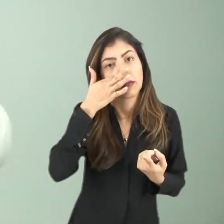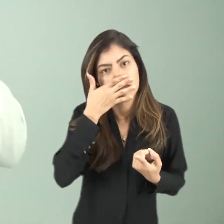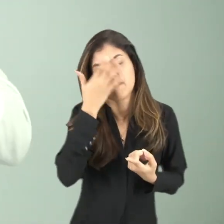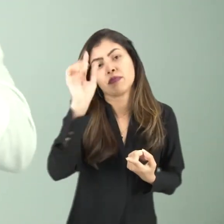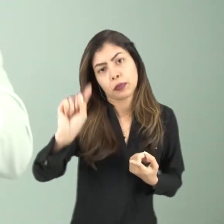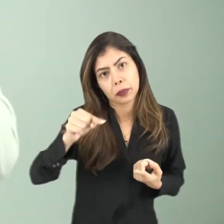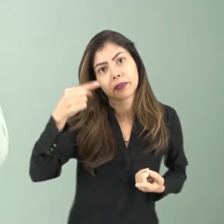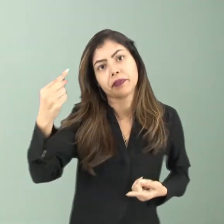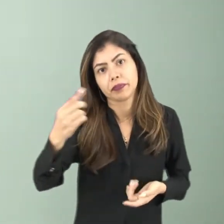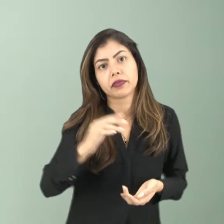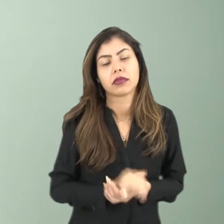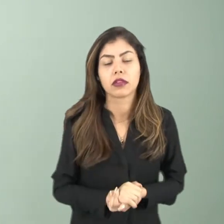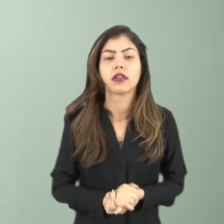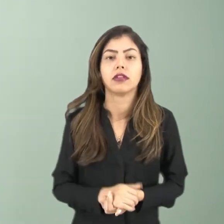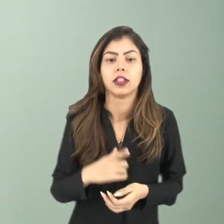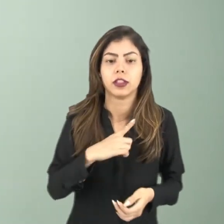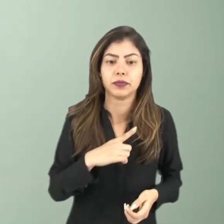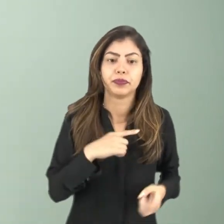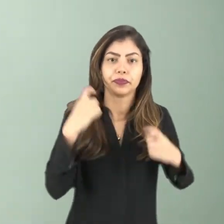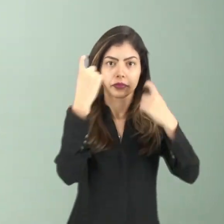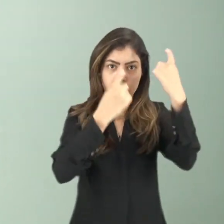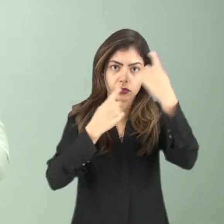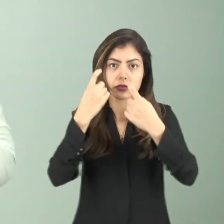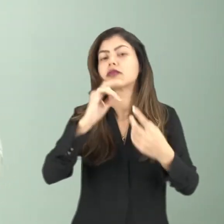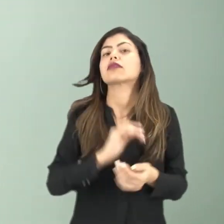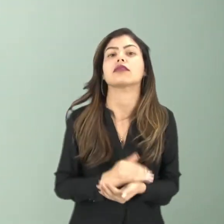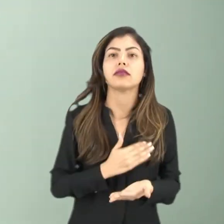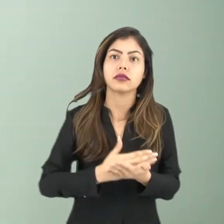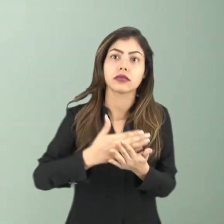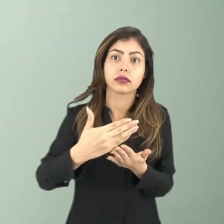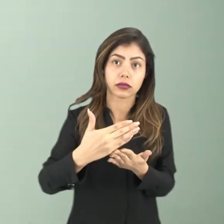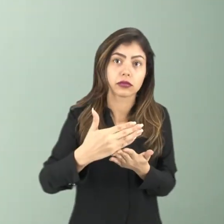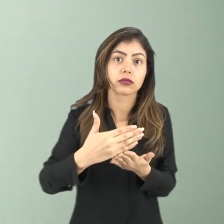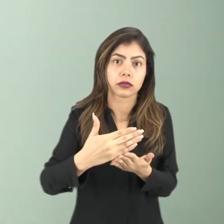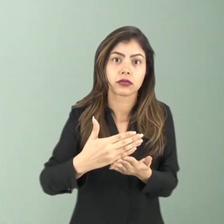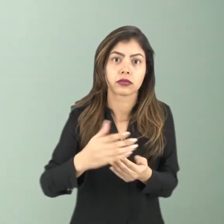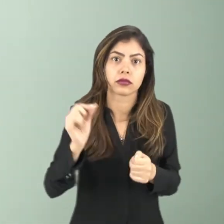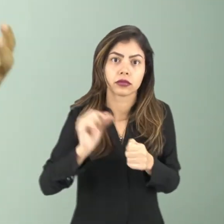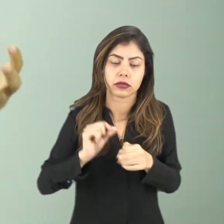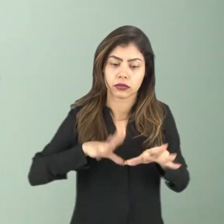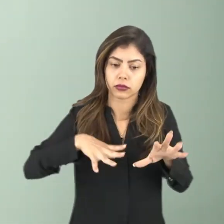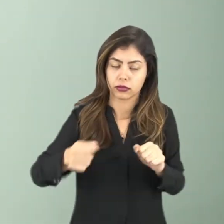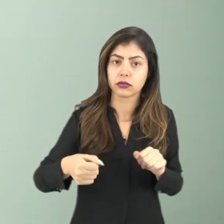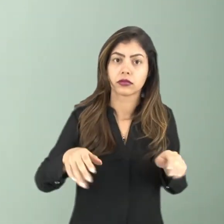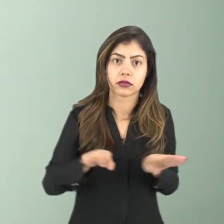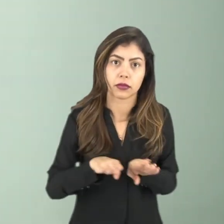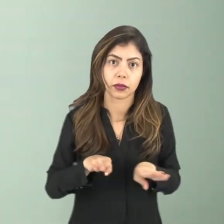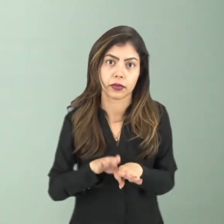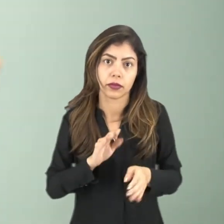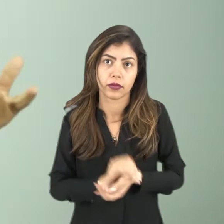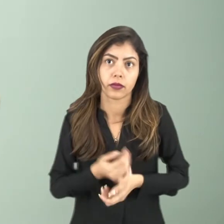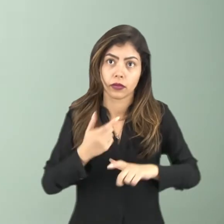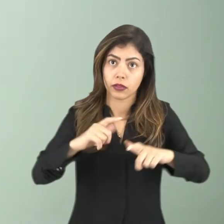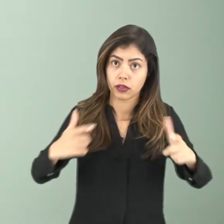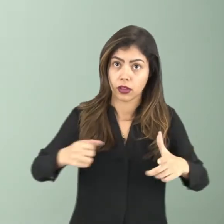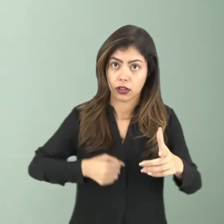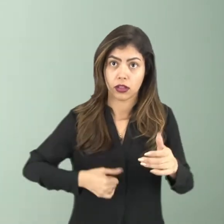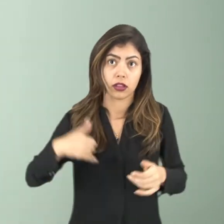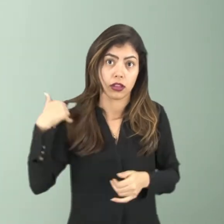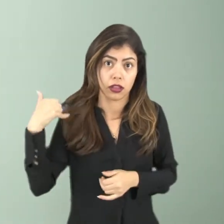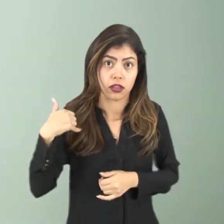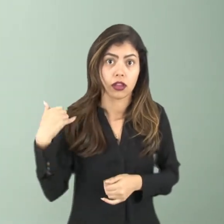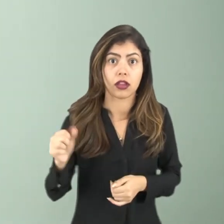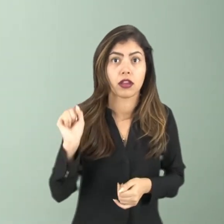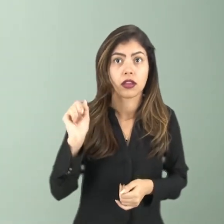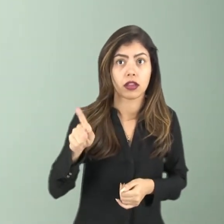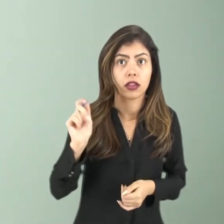tá? Mas, para os próximos anos, existe essa preocupação e aí começam várias medidas, como a reforma previdenciária, né?